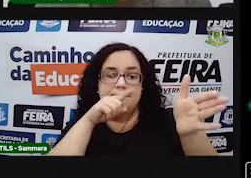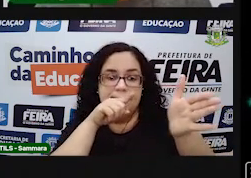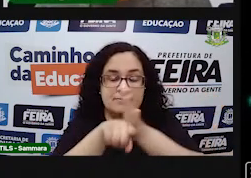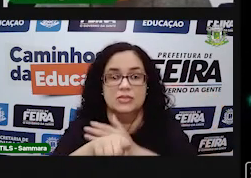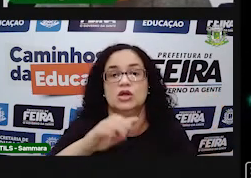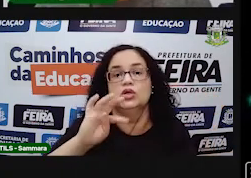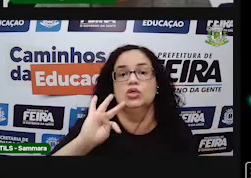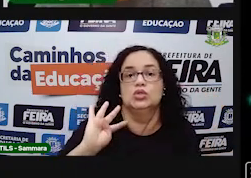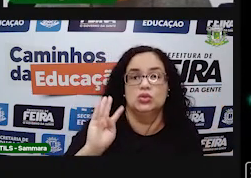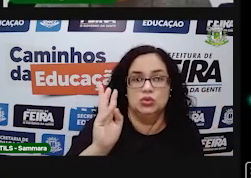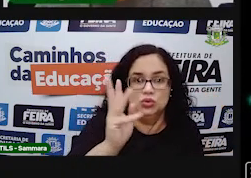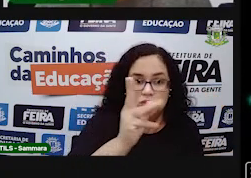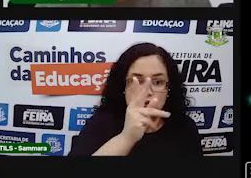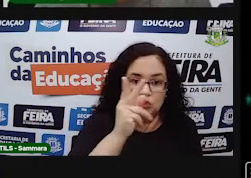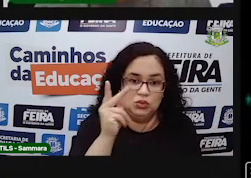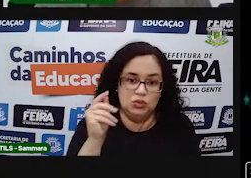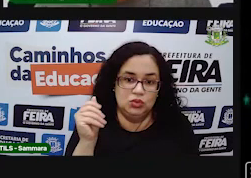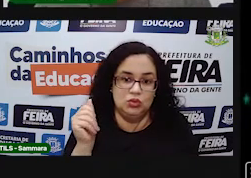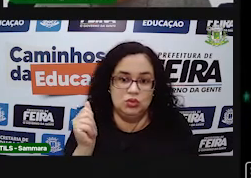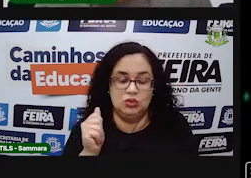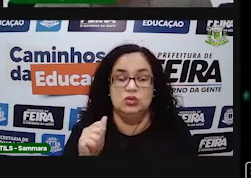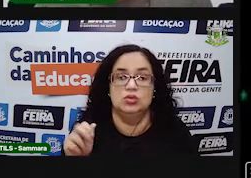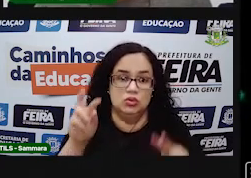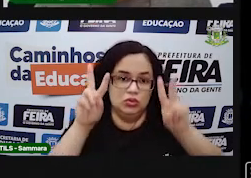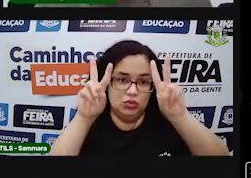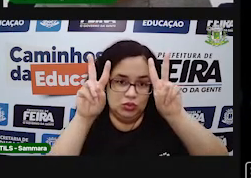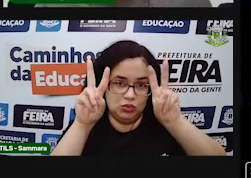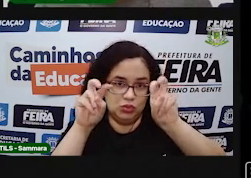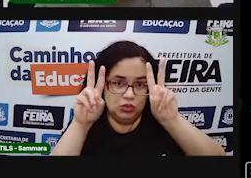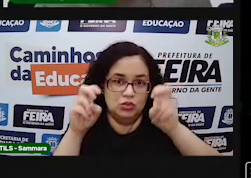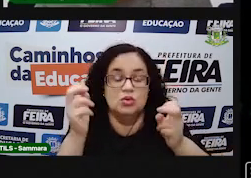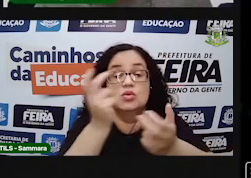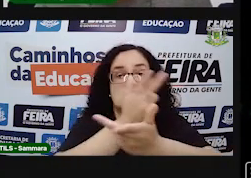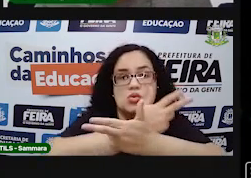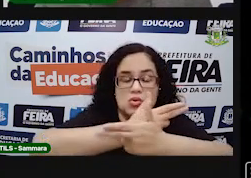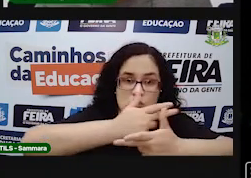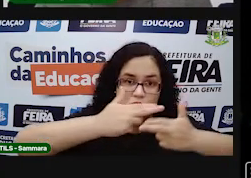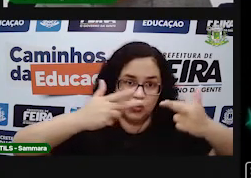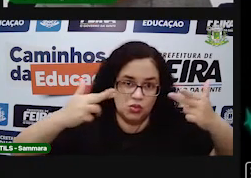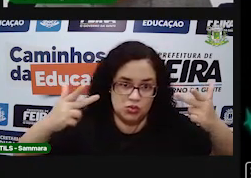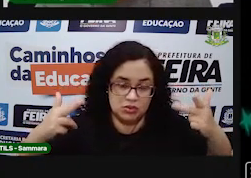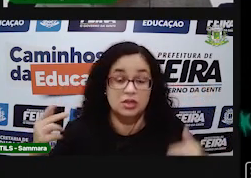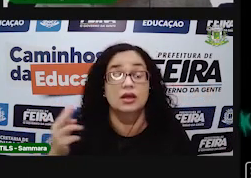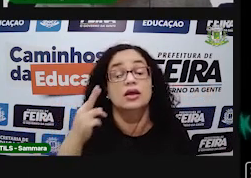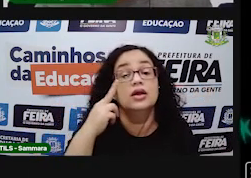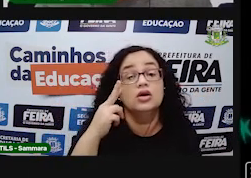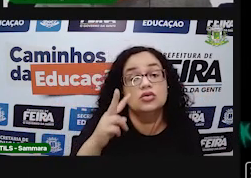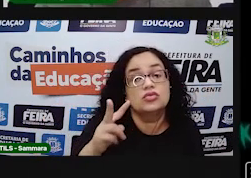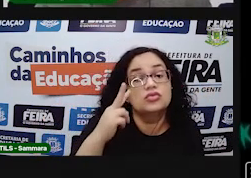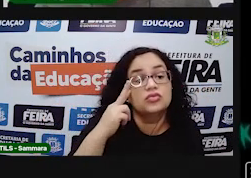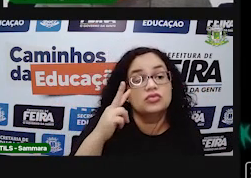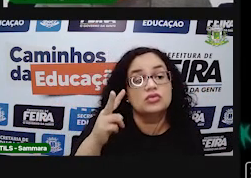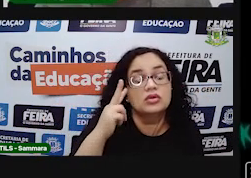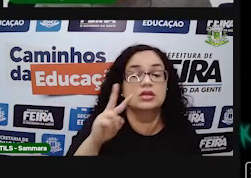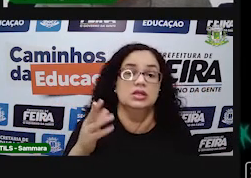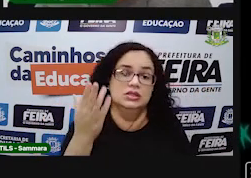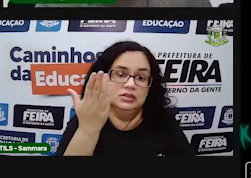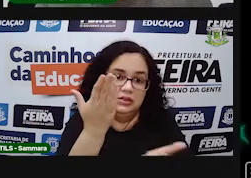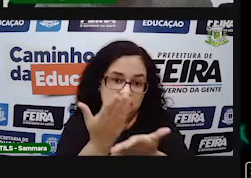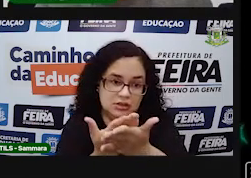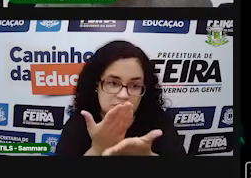essas perguntas, todas elas, são sobre as coisas que nós